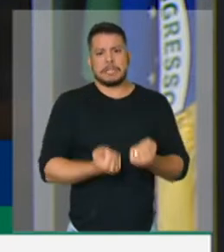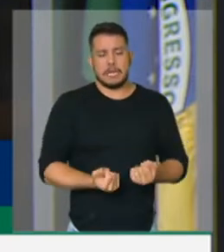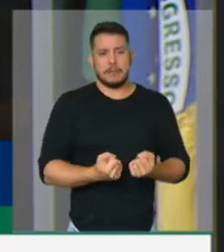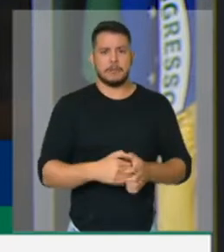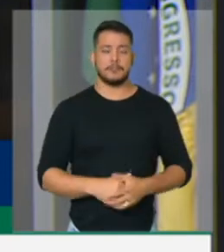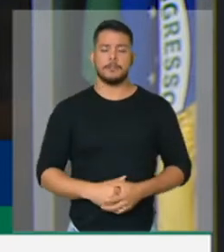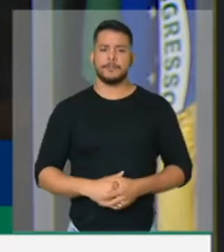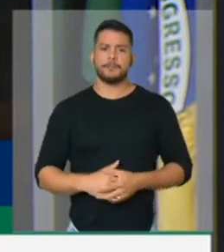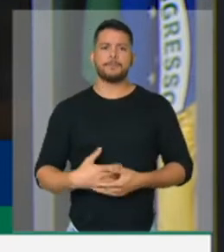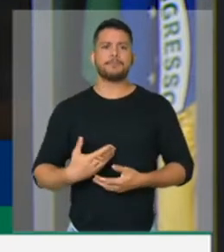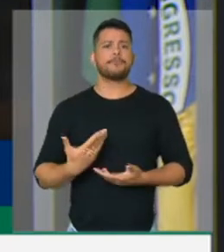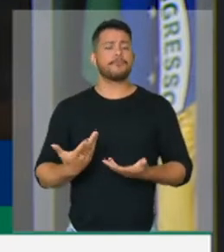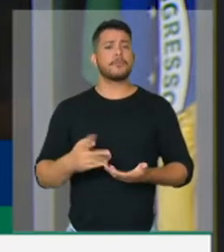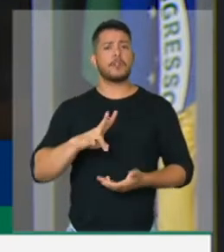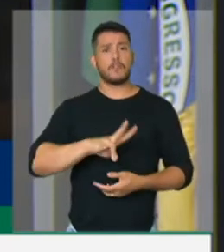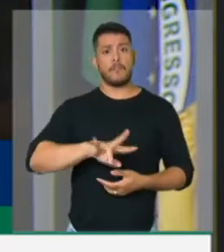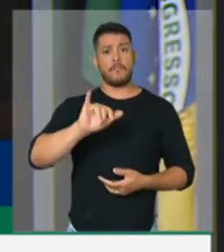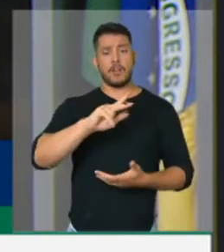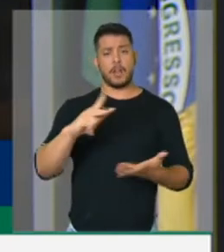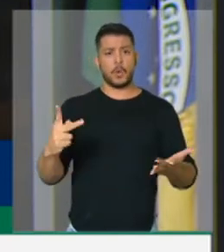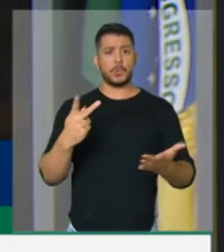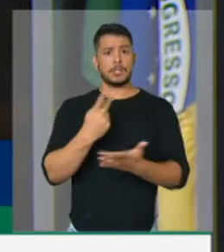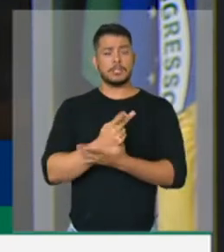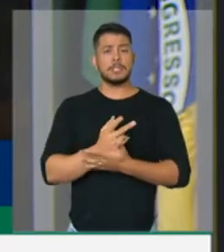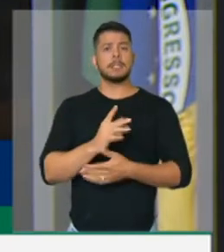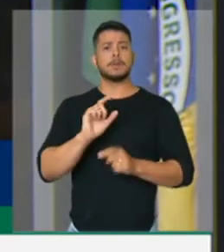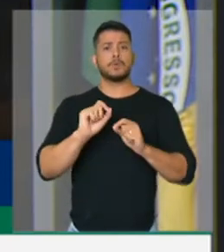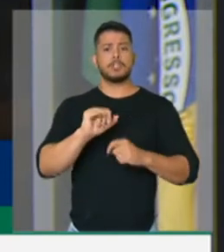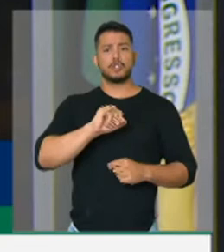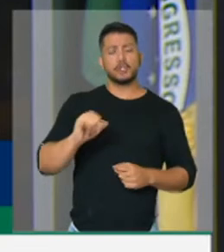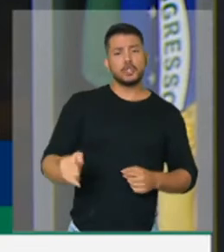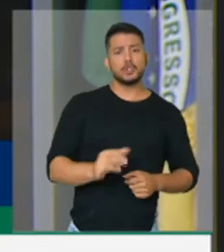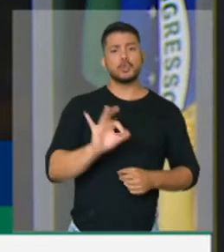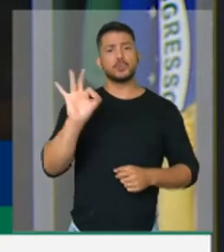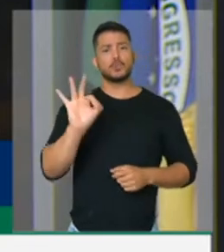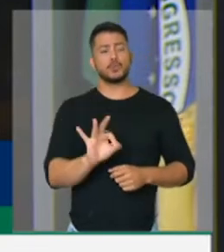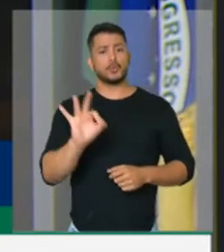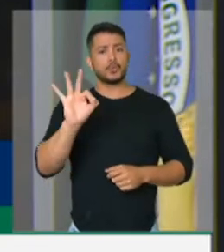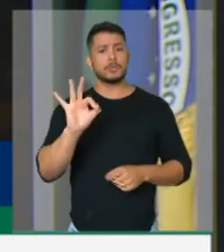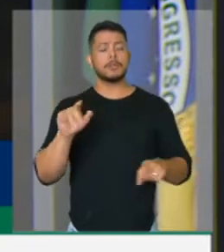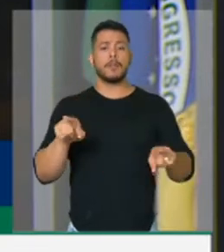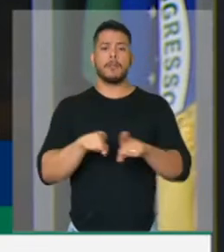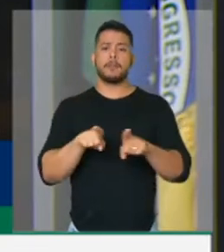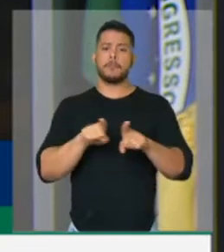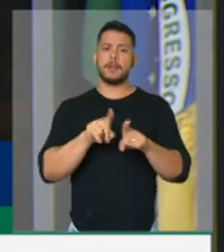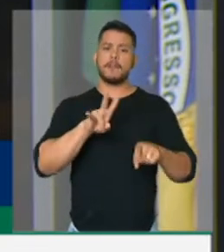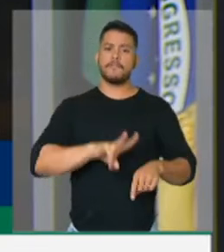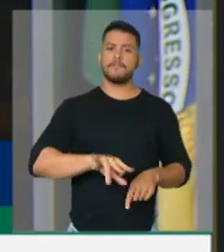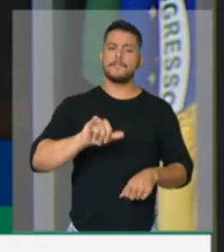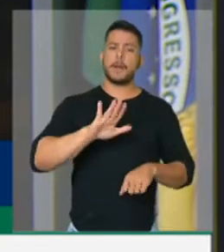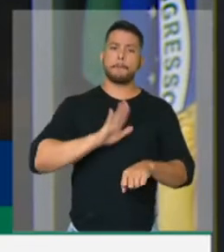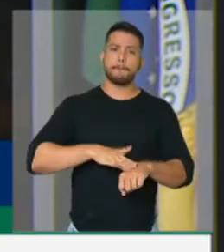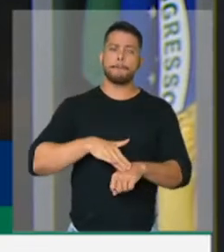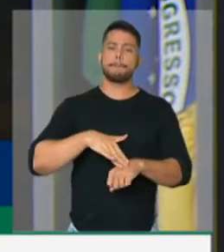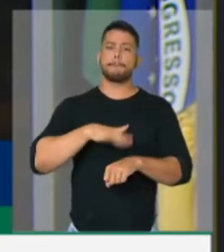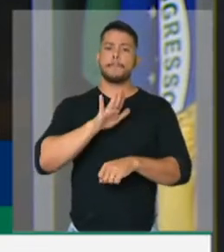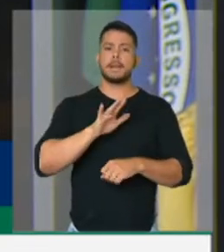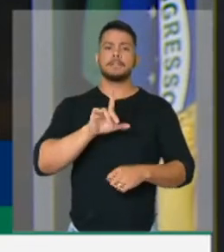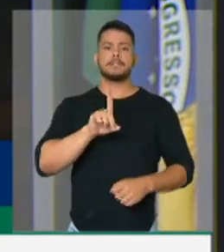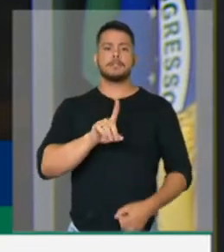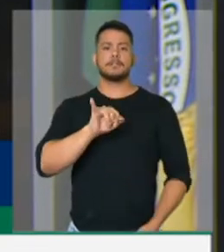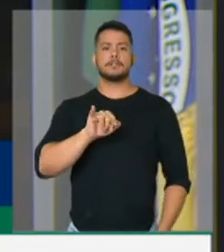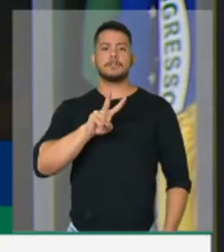vamos cobrar juros do capital próprio, vamos tributar os dividendos, com